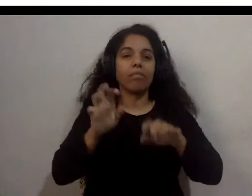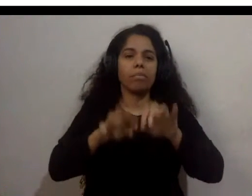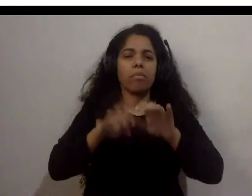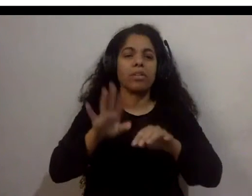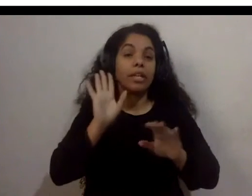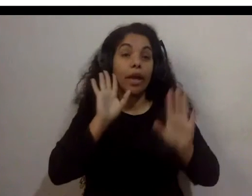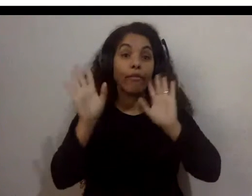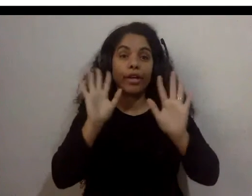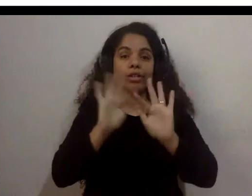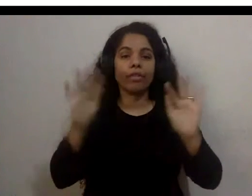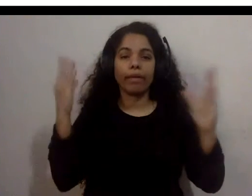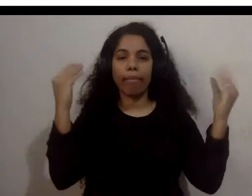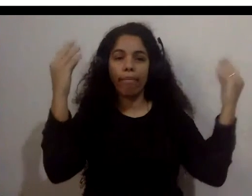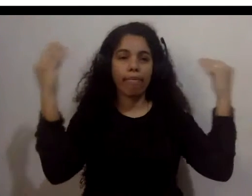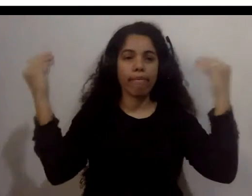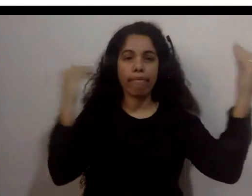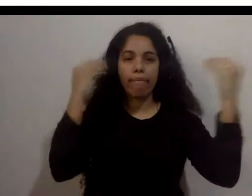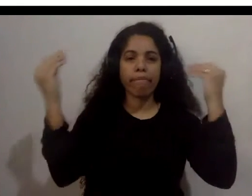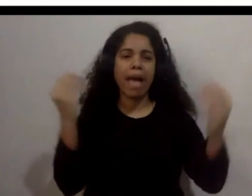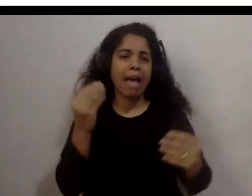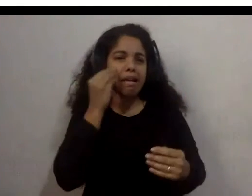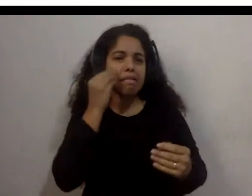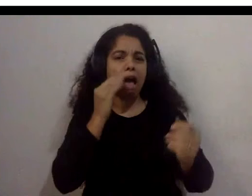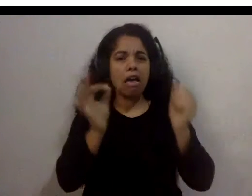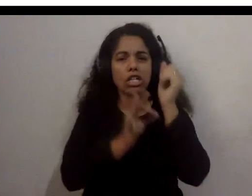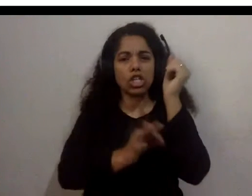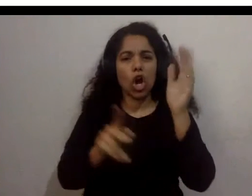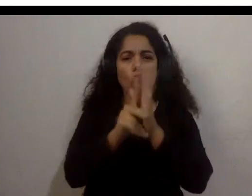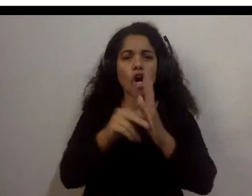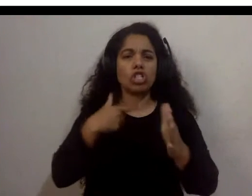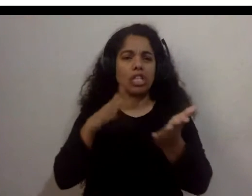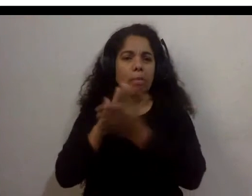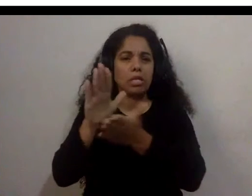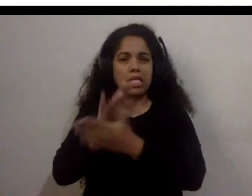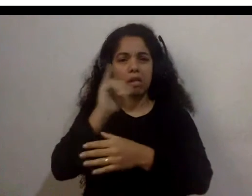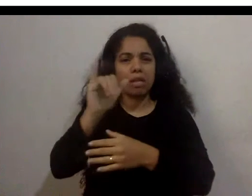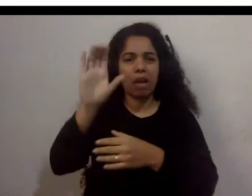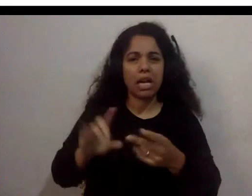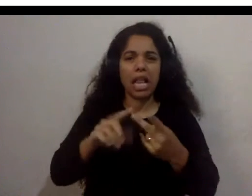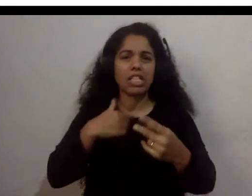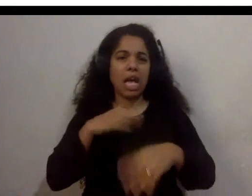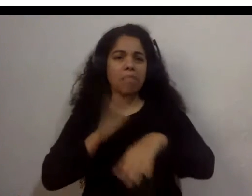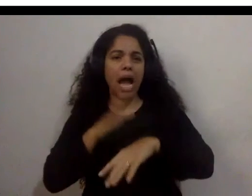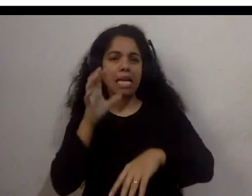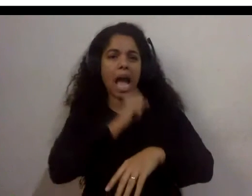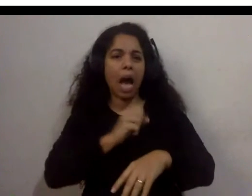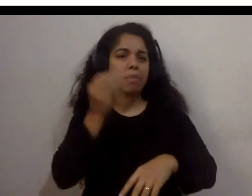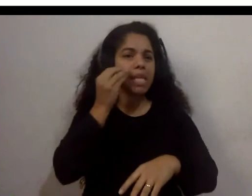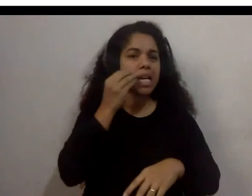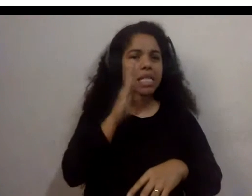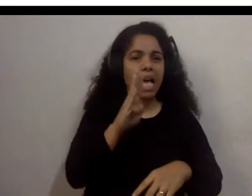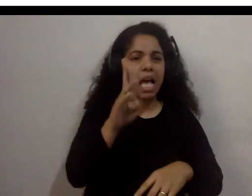algumas frases do tipo: poxa, teste não é código da produção, então não tem valor por cliente. Ou então, é mais rápido eu testar no browser, que eu